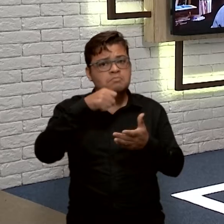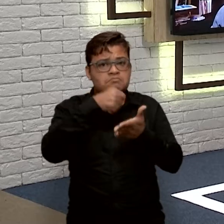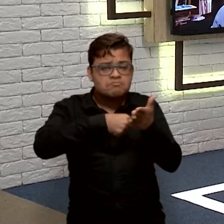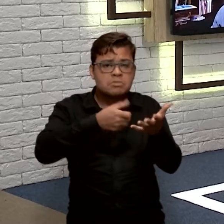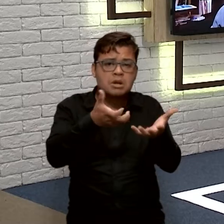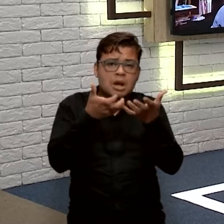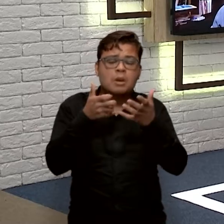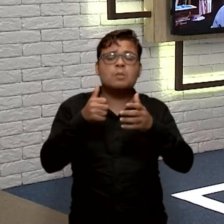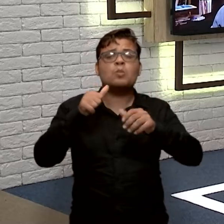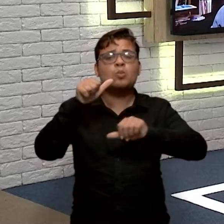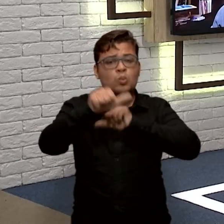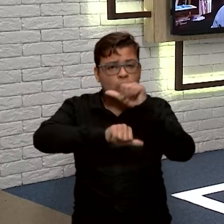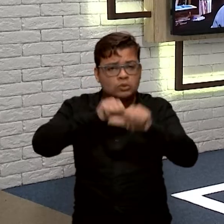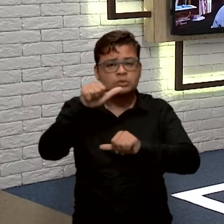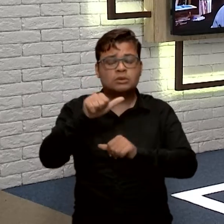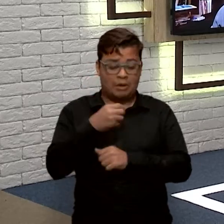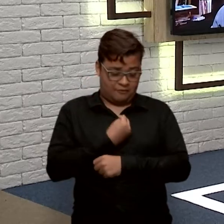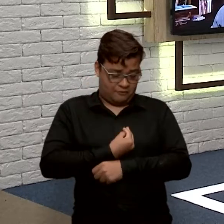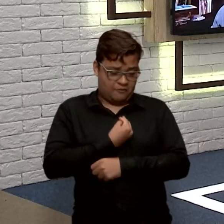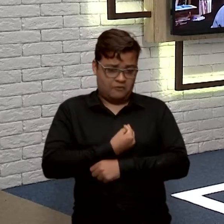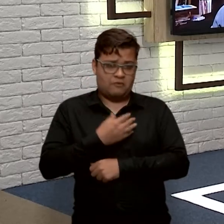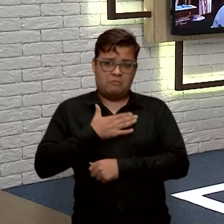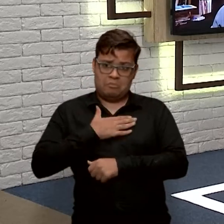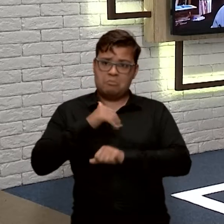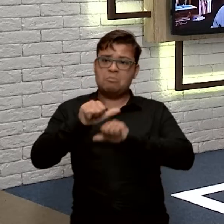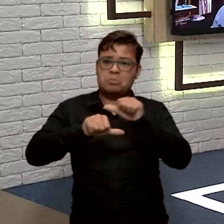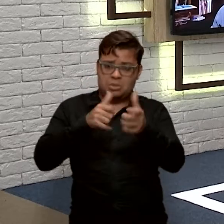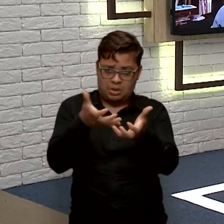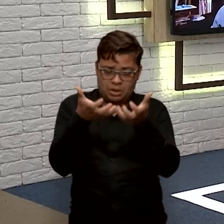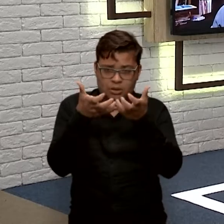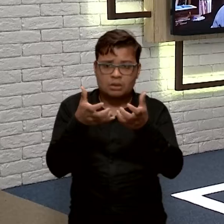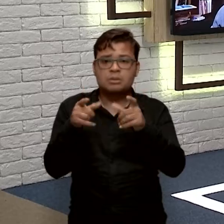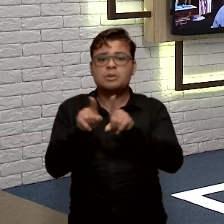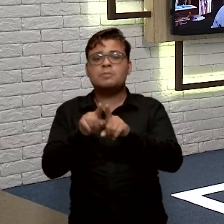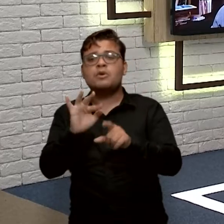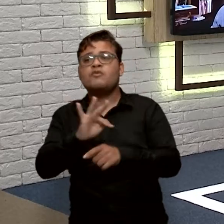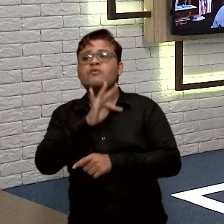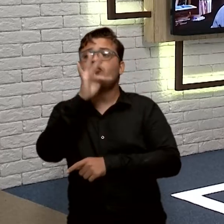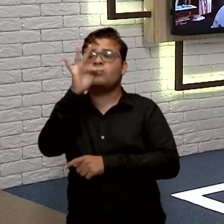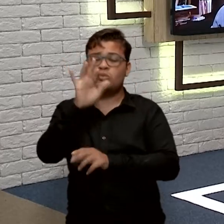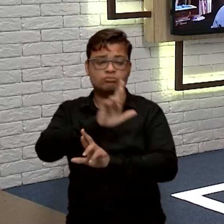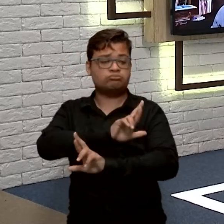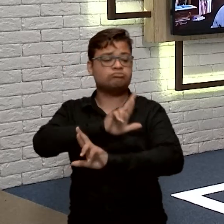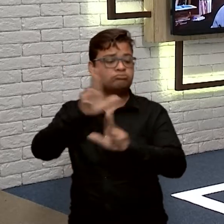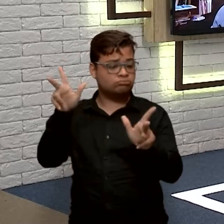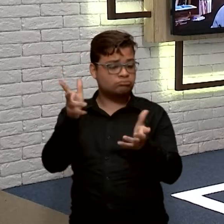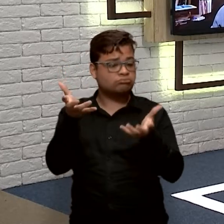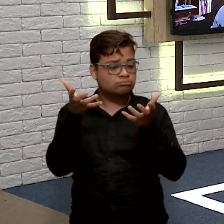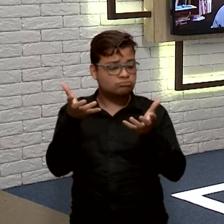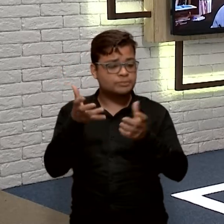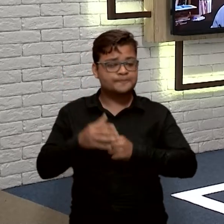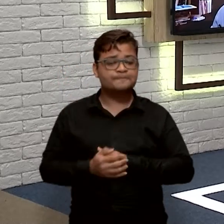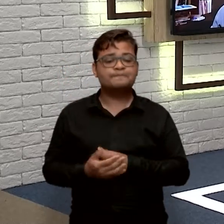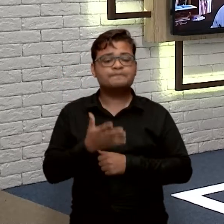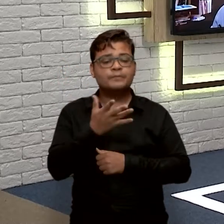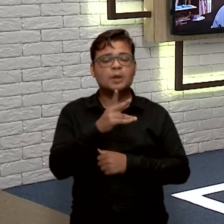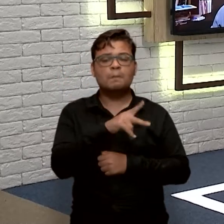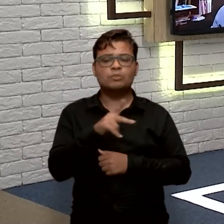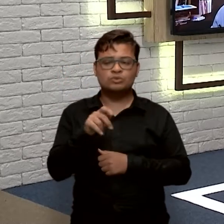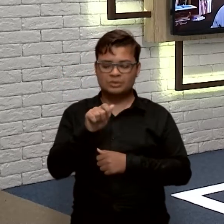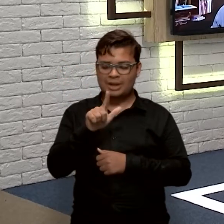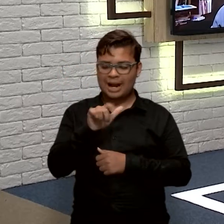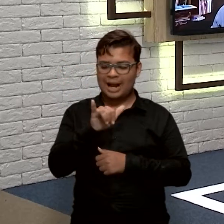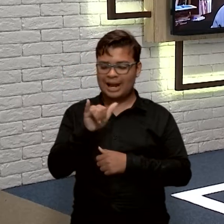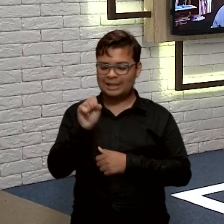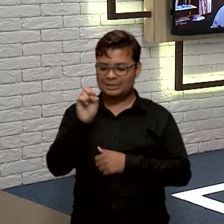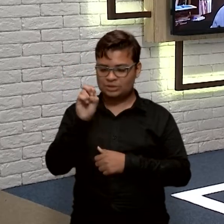ele, querem mudanças para a sua própria vida e para o que ele quer para o seu futuro. Bom, o professor Alisson, no bloco passado a gente